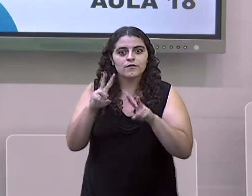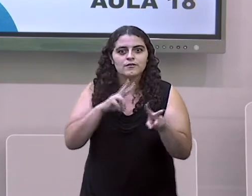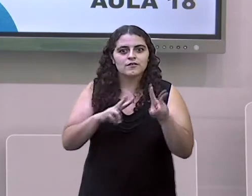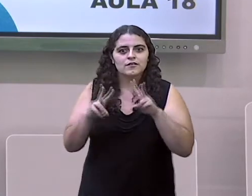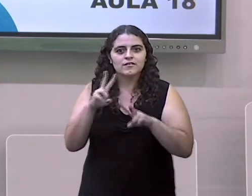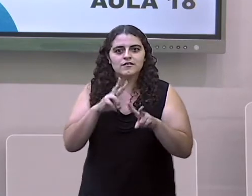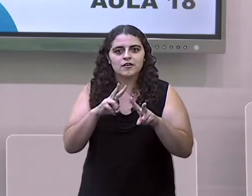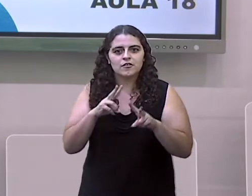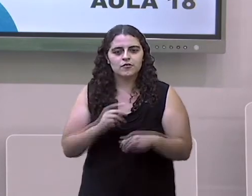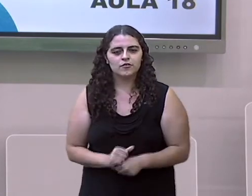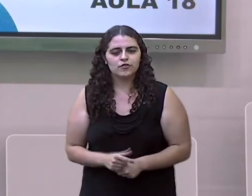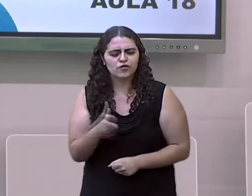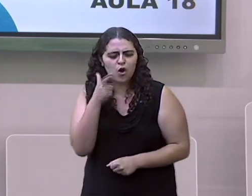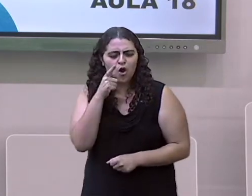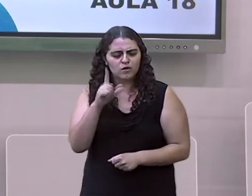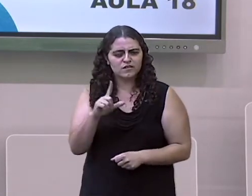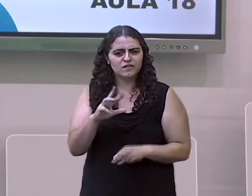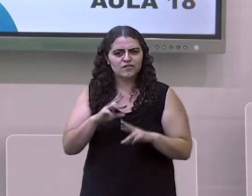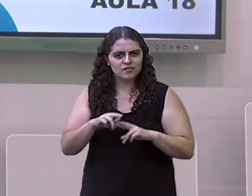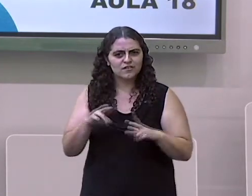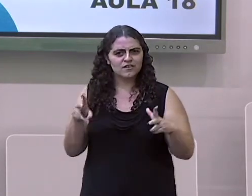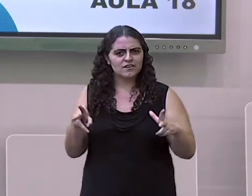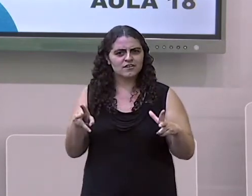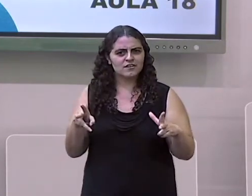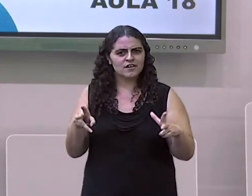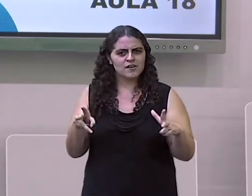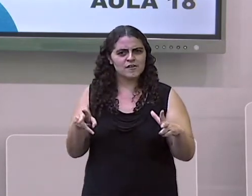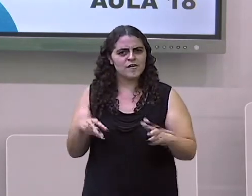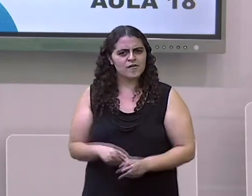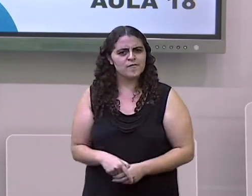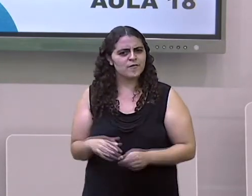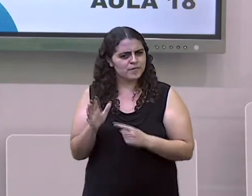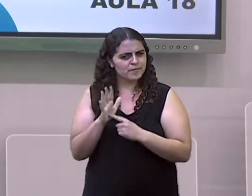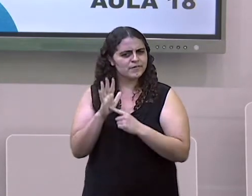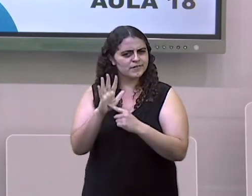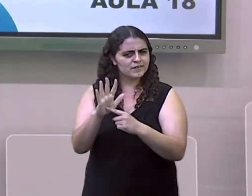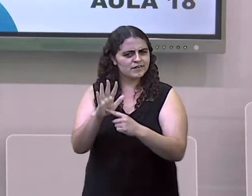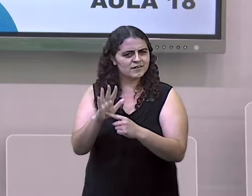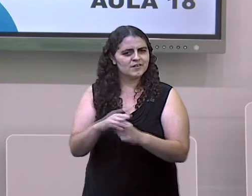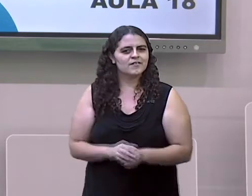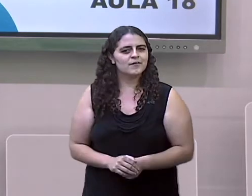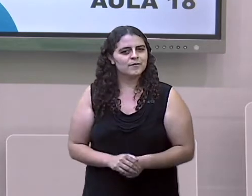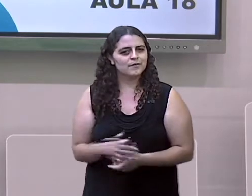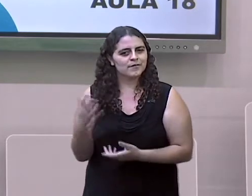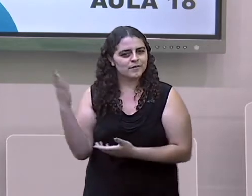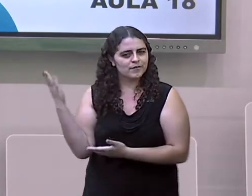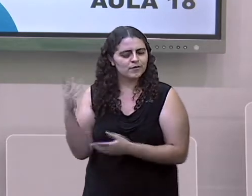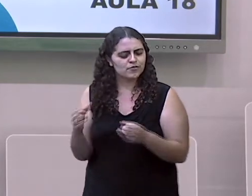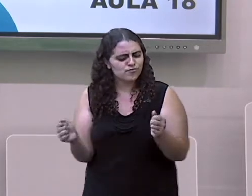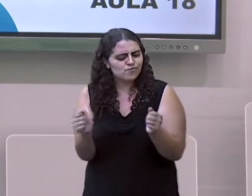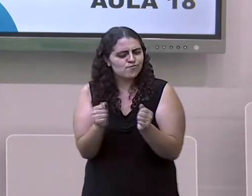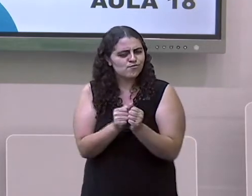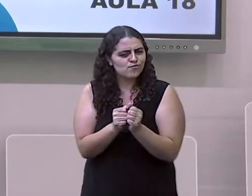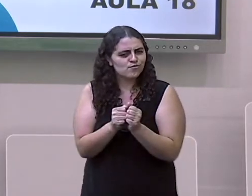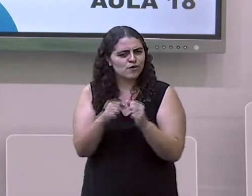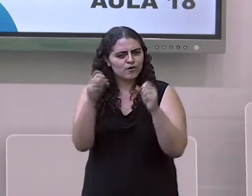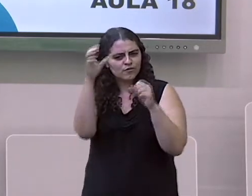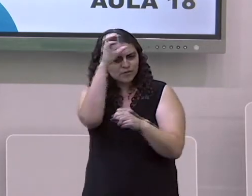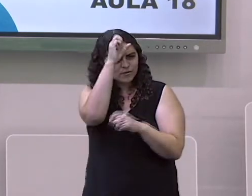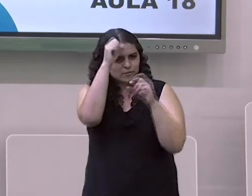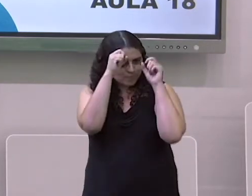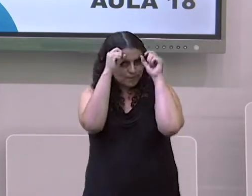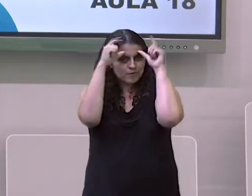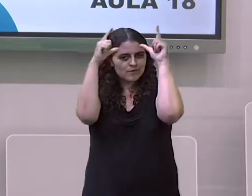que visualizamos? Então, na nossa aula de hoje, vamos trazer esses objetivos para que a gente construa junto esse